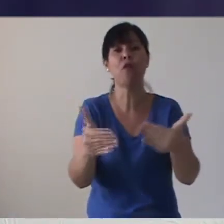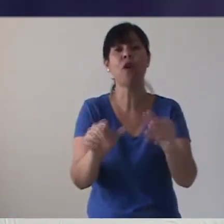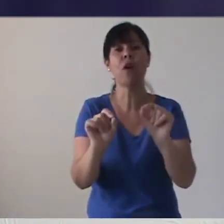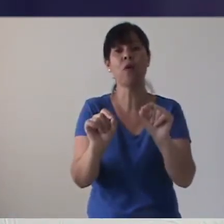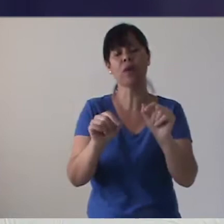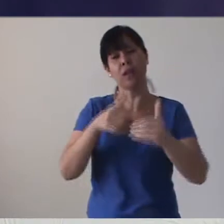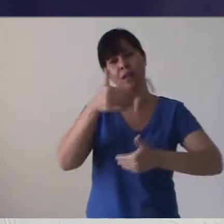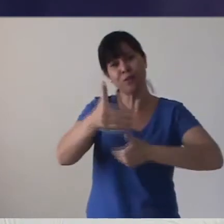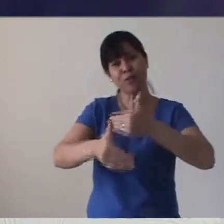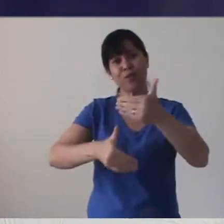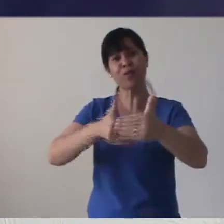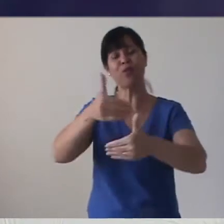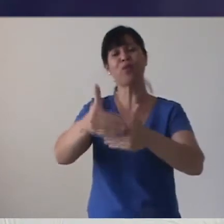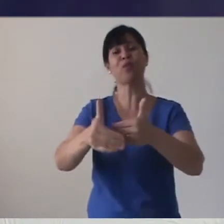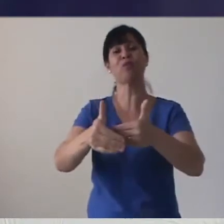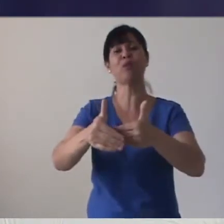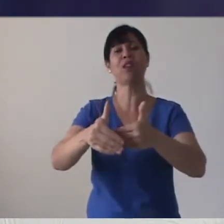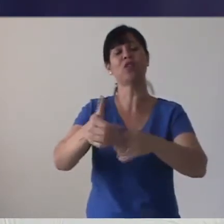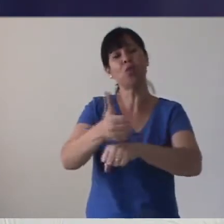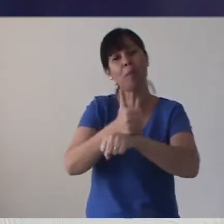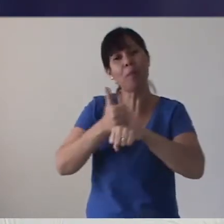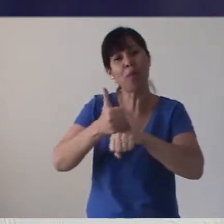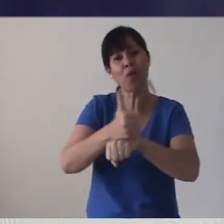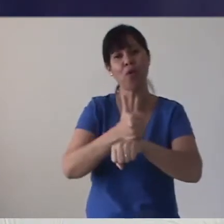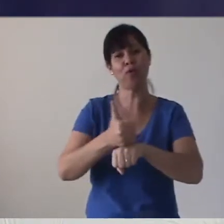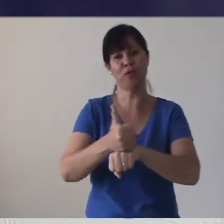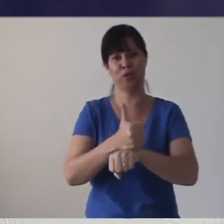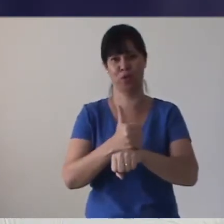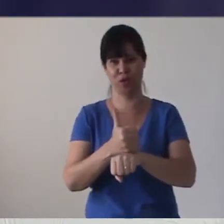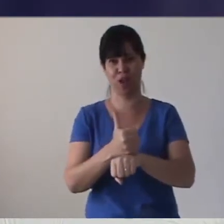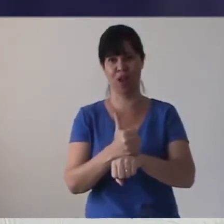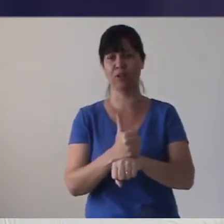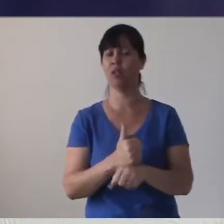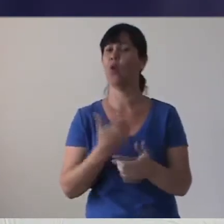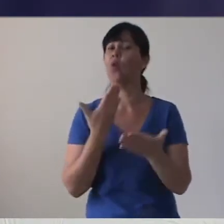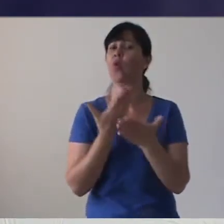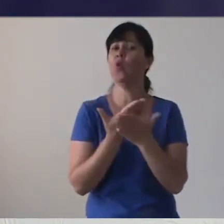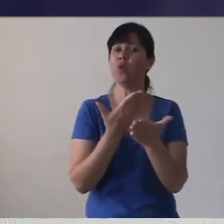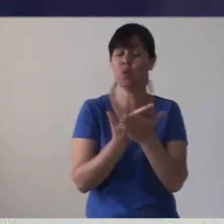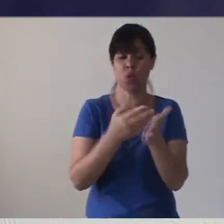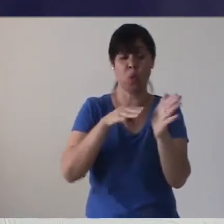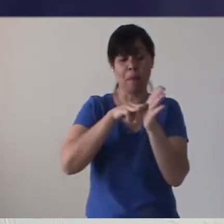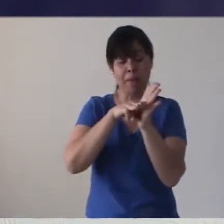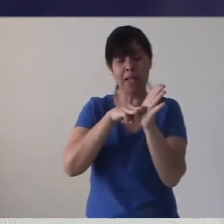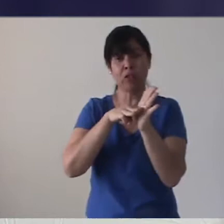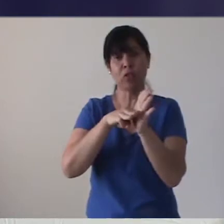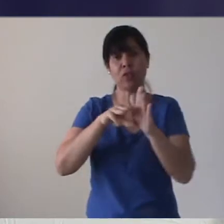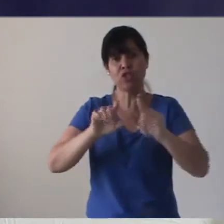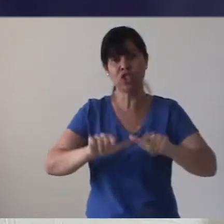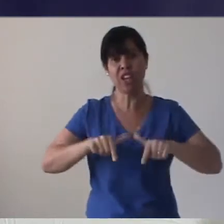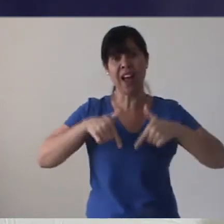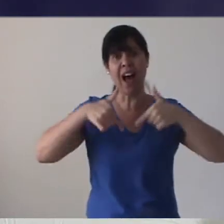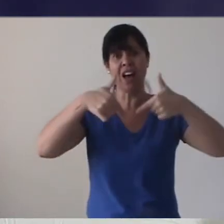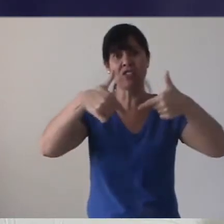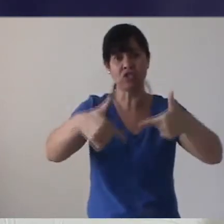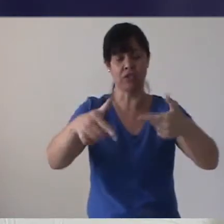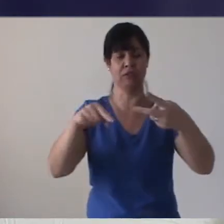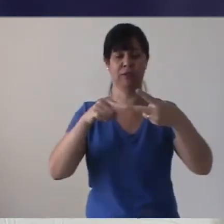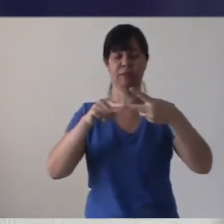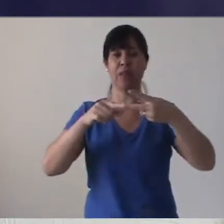seu desenvolvimento profissional, tá? Então, o estudo de metodologias ativas,